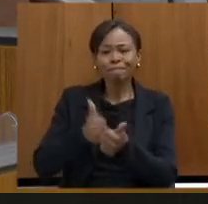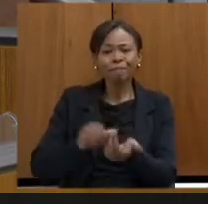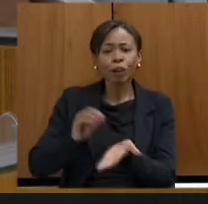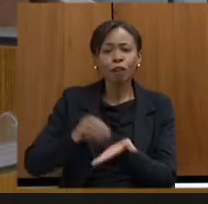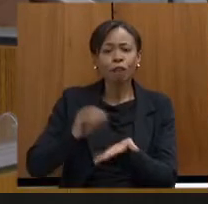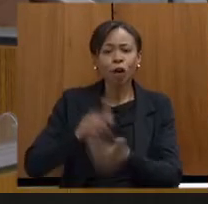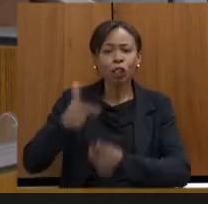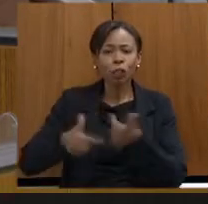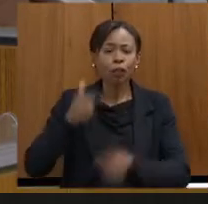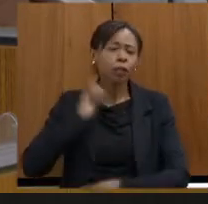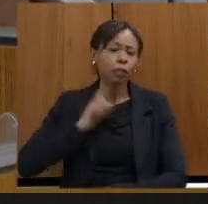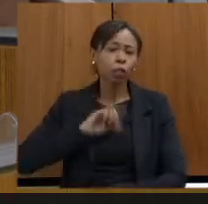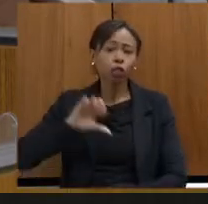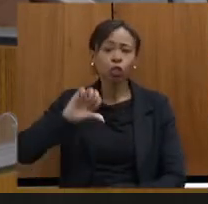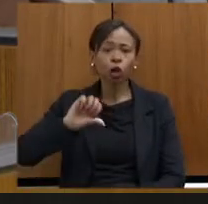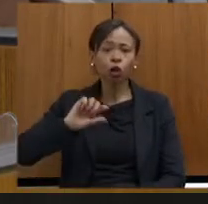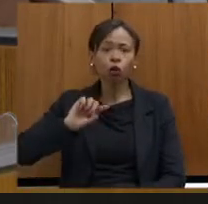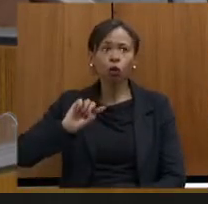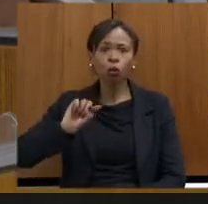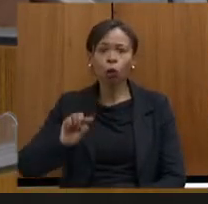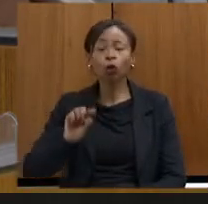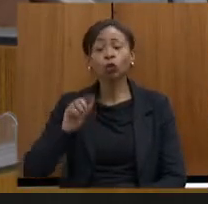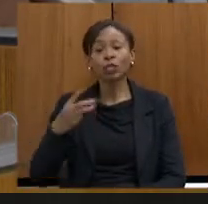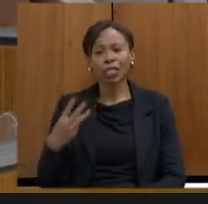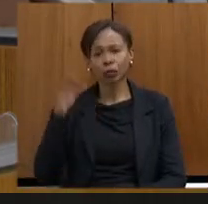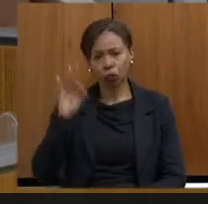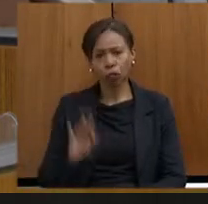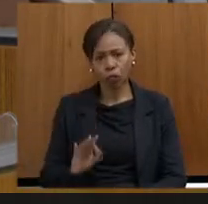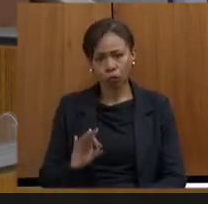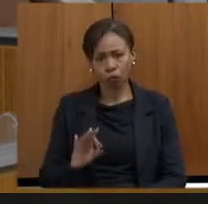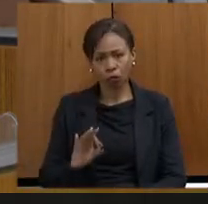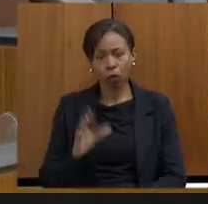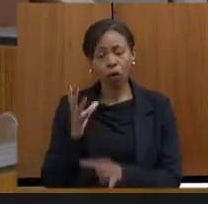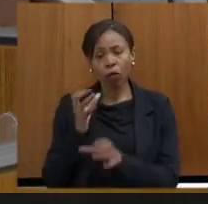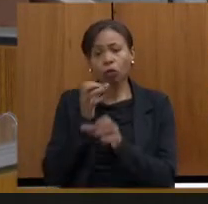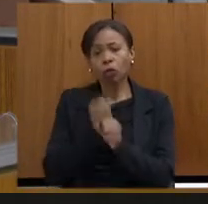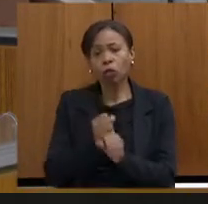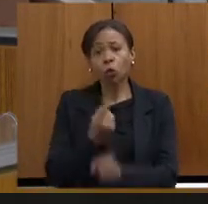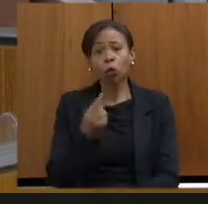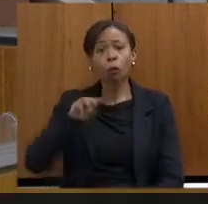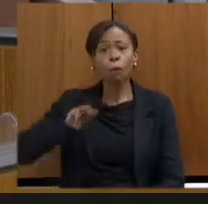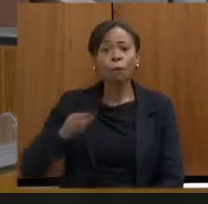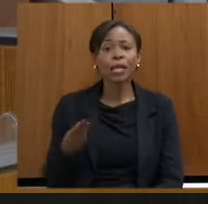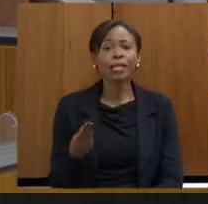de 9,3% da força de trabalho, ou seja, o correspondente a